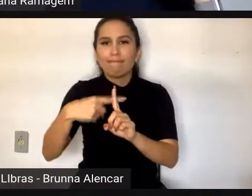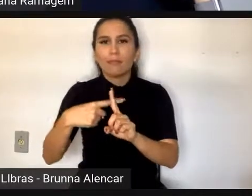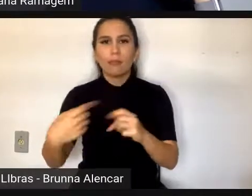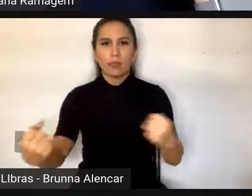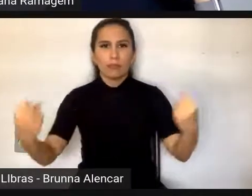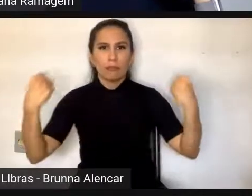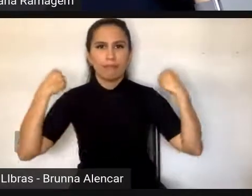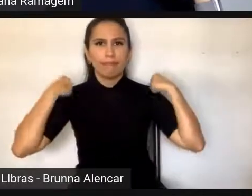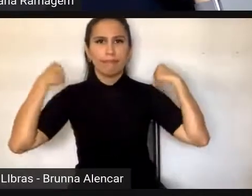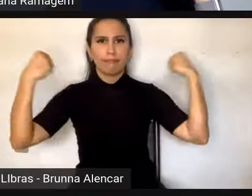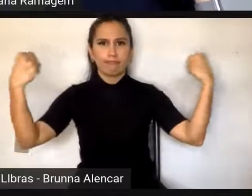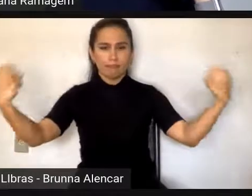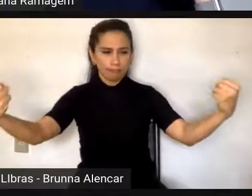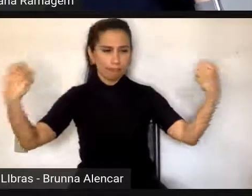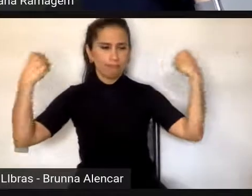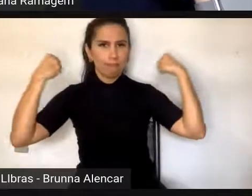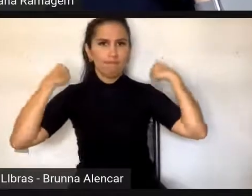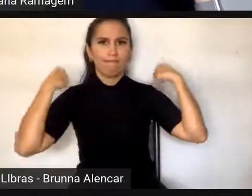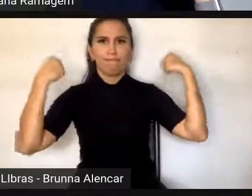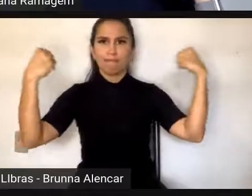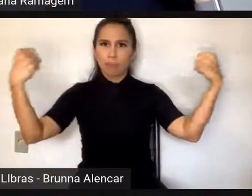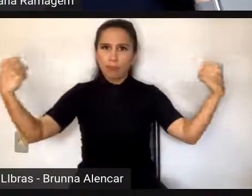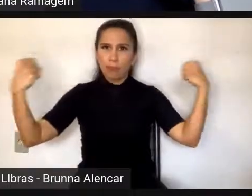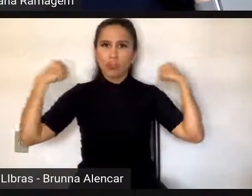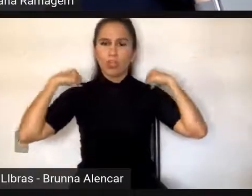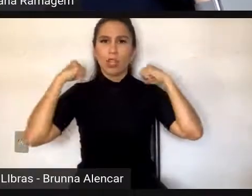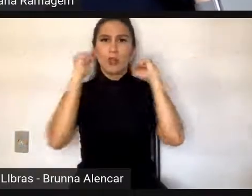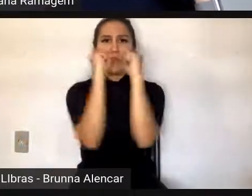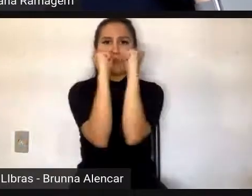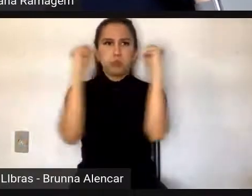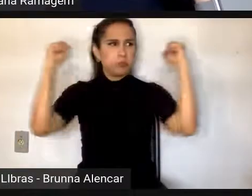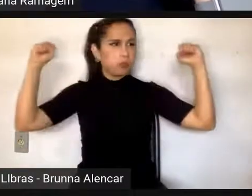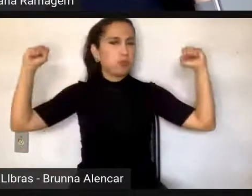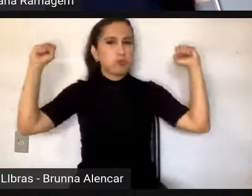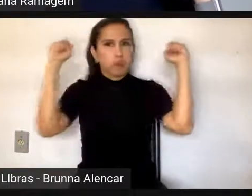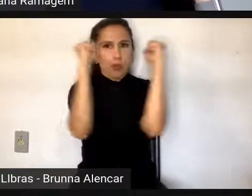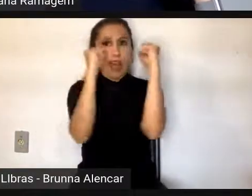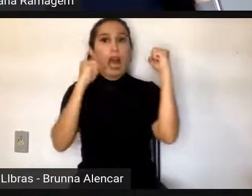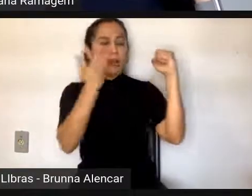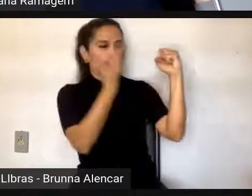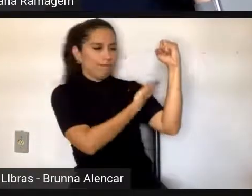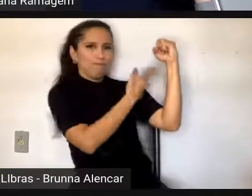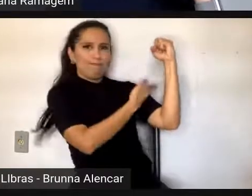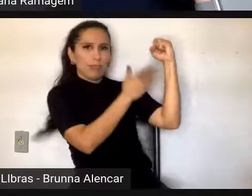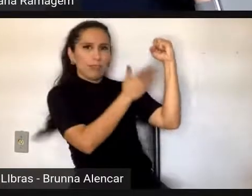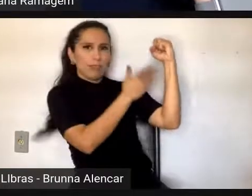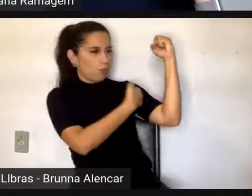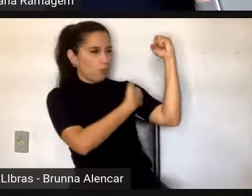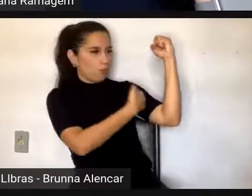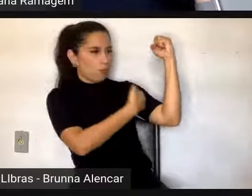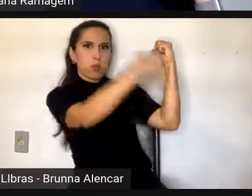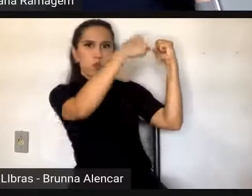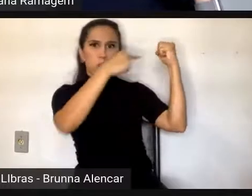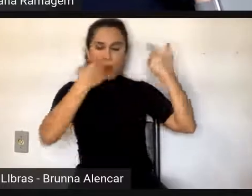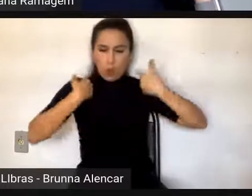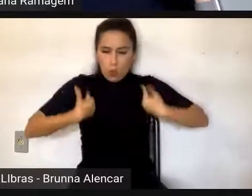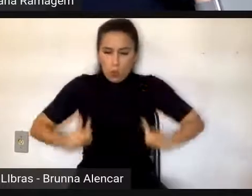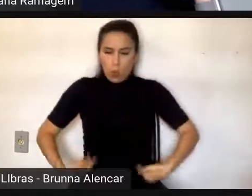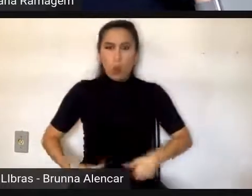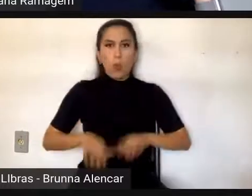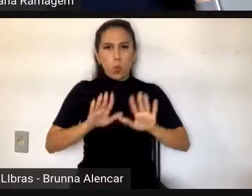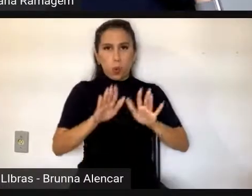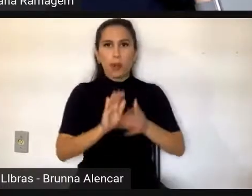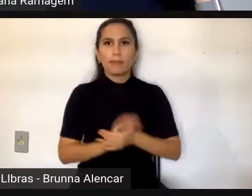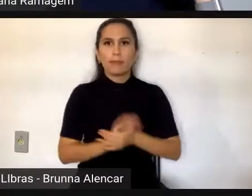e quarta e sexta a Antonieta está pedalando, na terça, quinta e sábado, ela vai começar a fazer